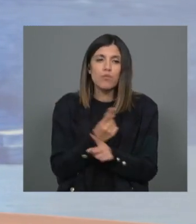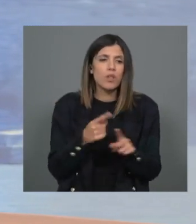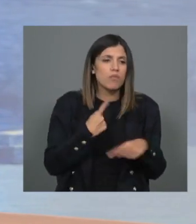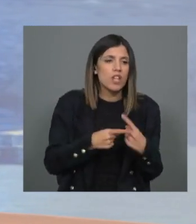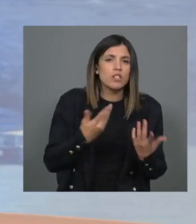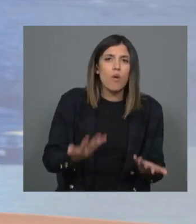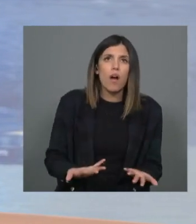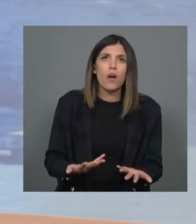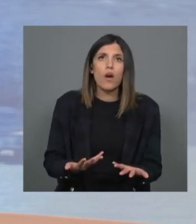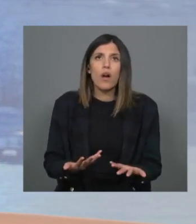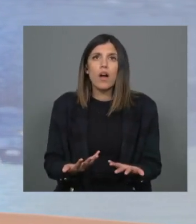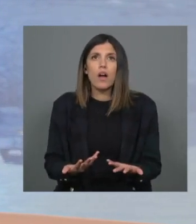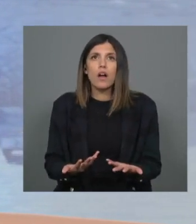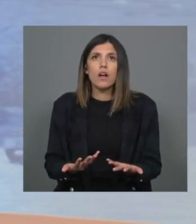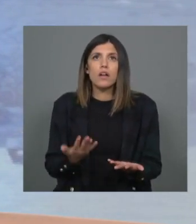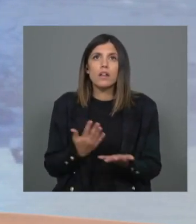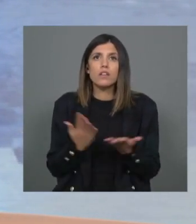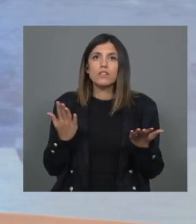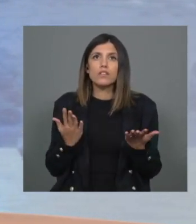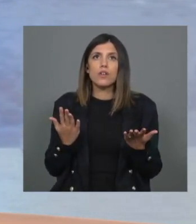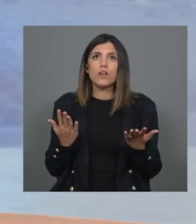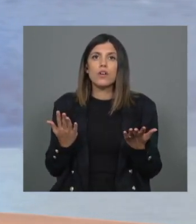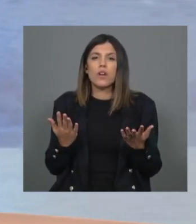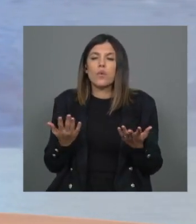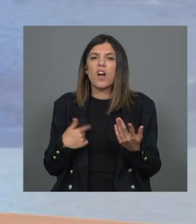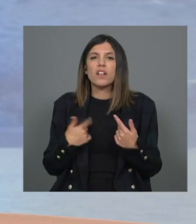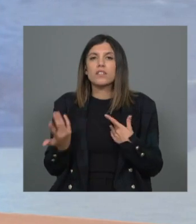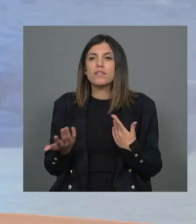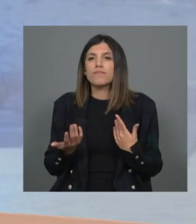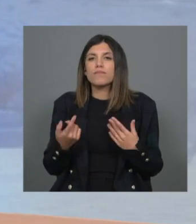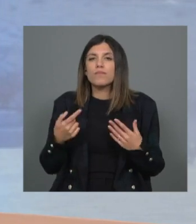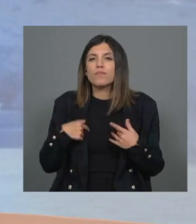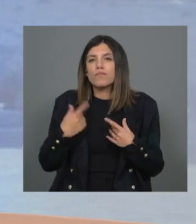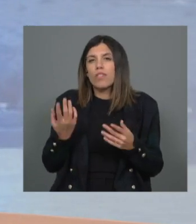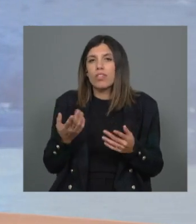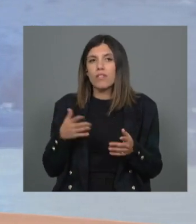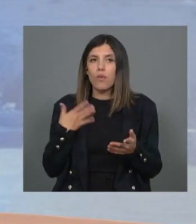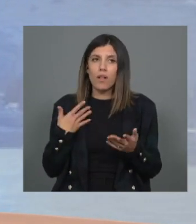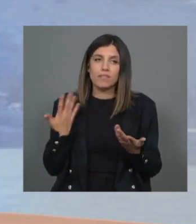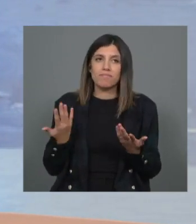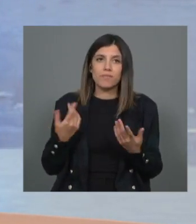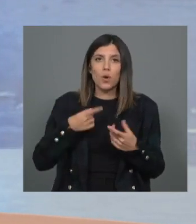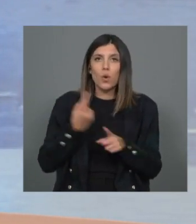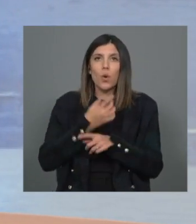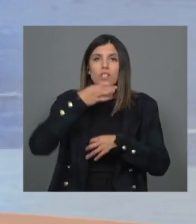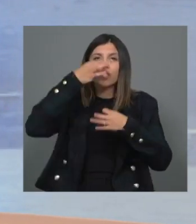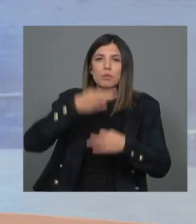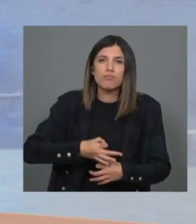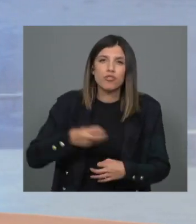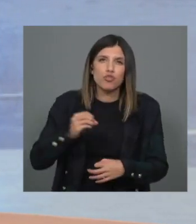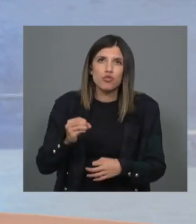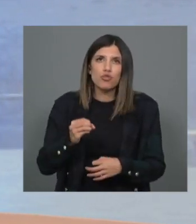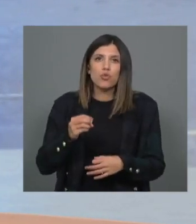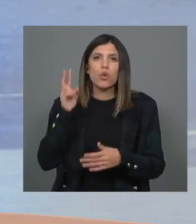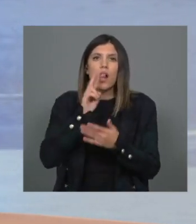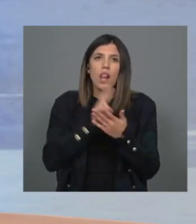muito, navegar muito na superficialidade das coisas, informar-se toda junto ao mesmo motor de busca, ler as